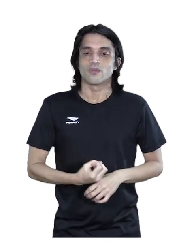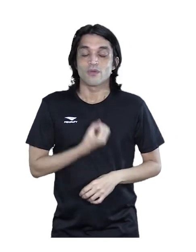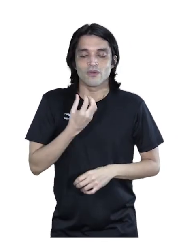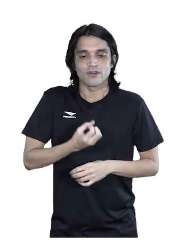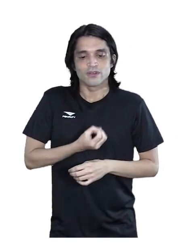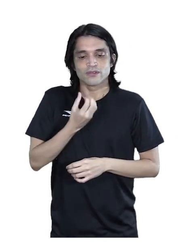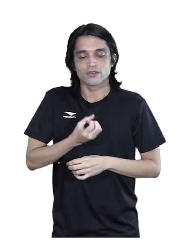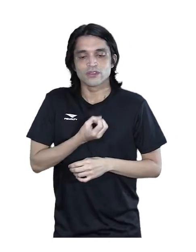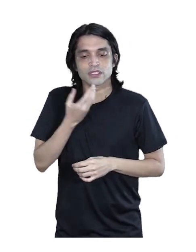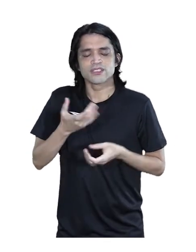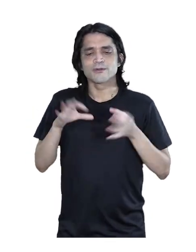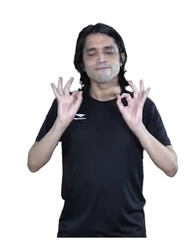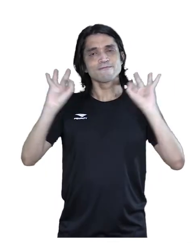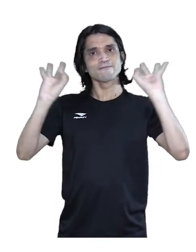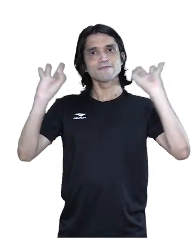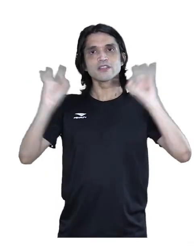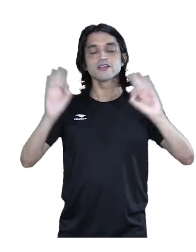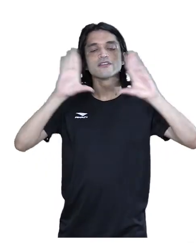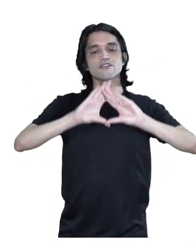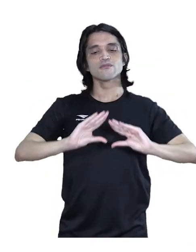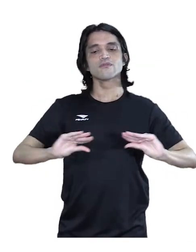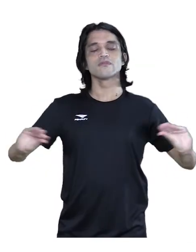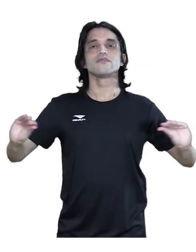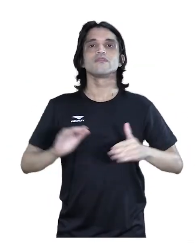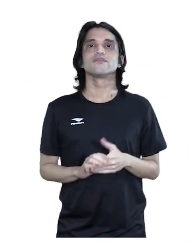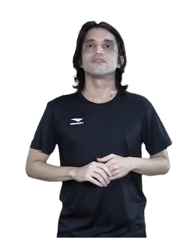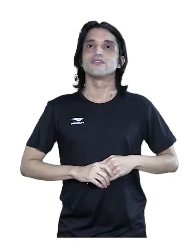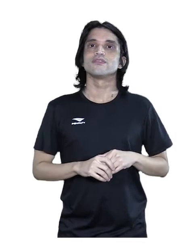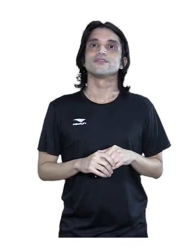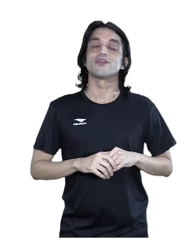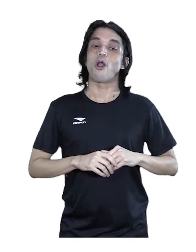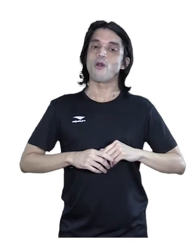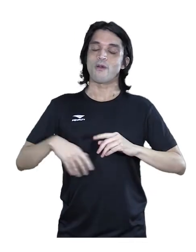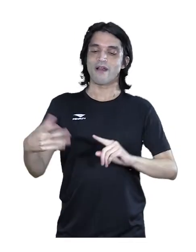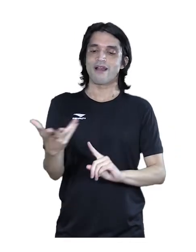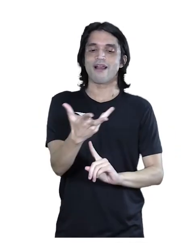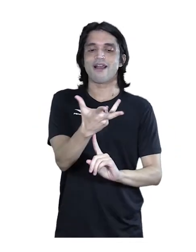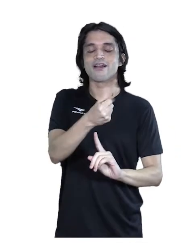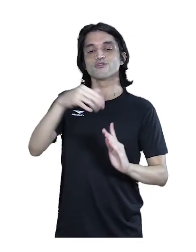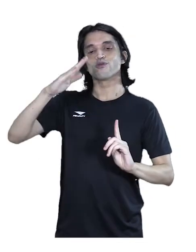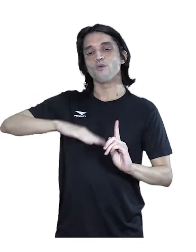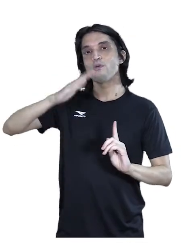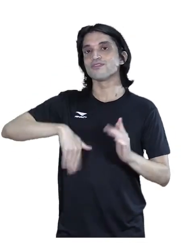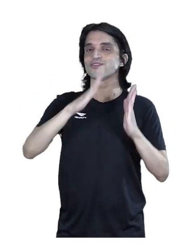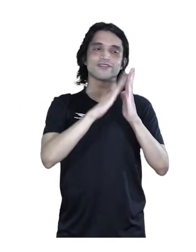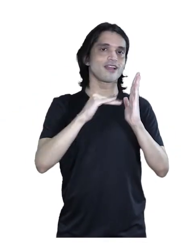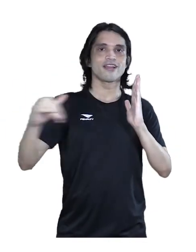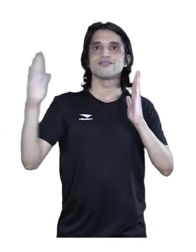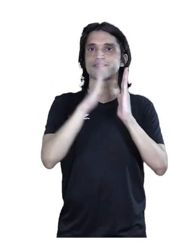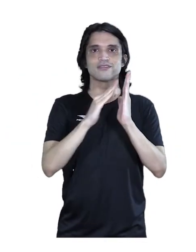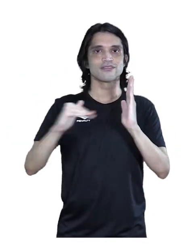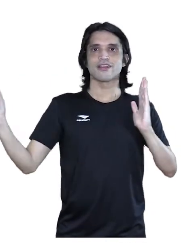é cheia de elegância e pureza. Lembram-se? Culto à arte, estética. O